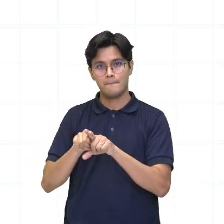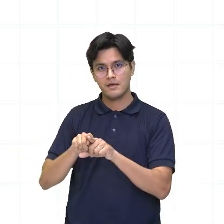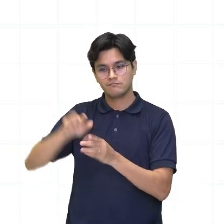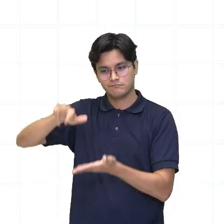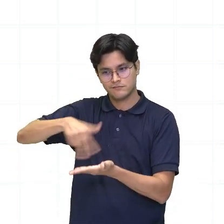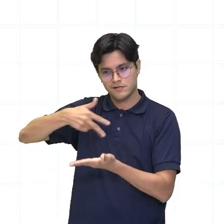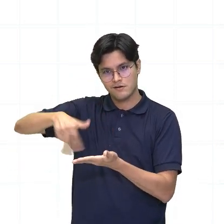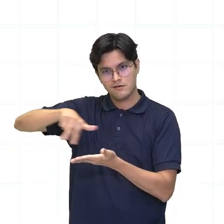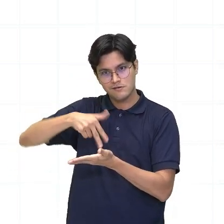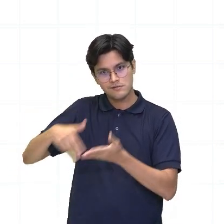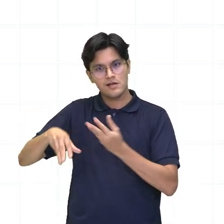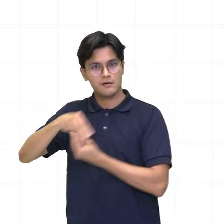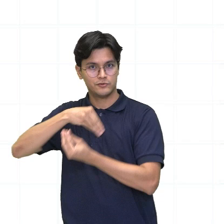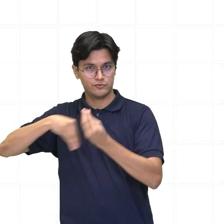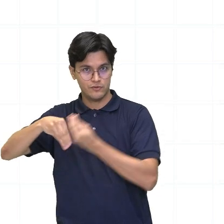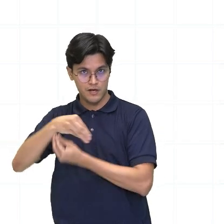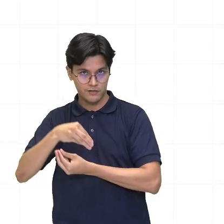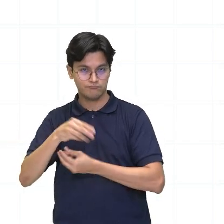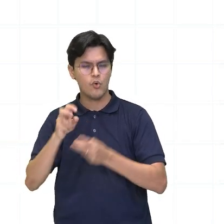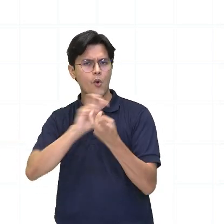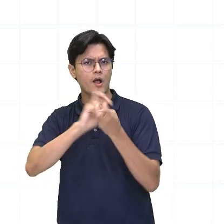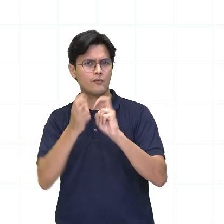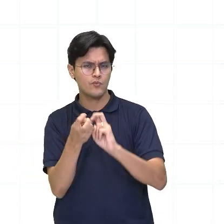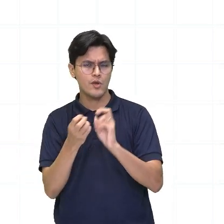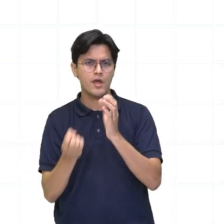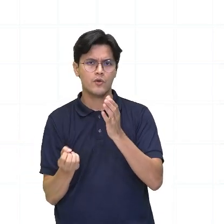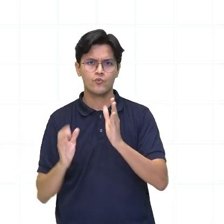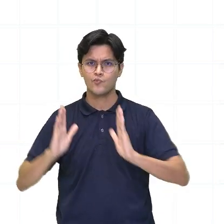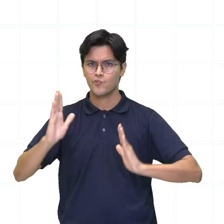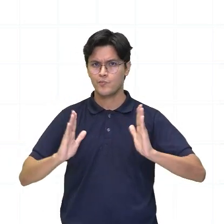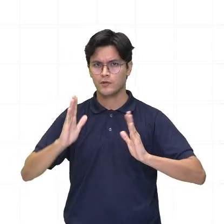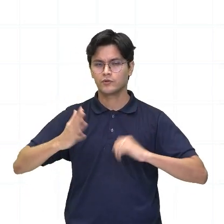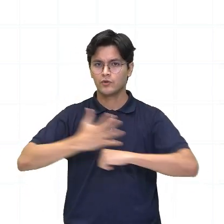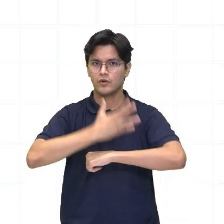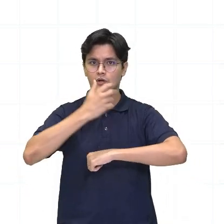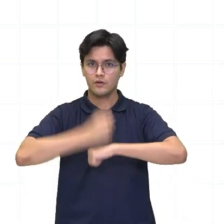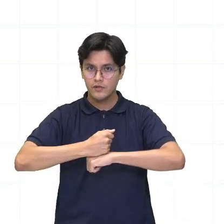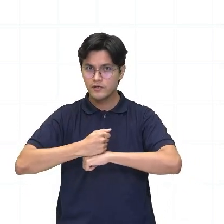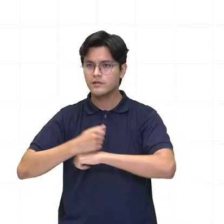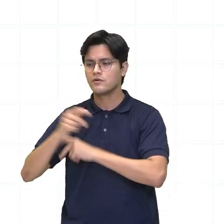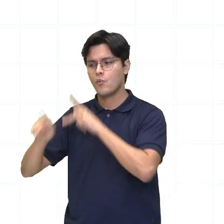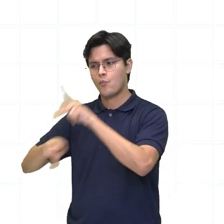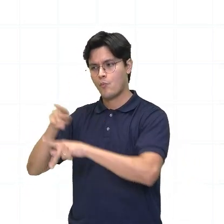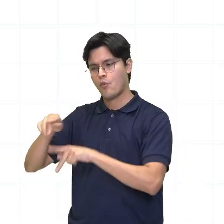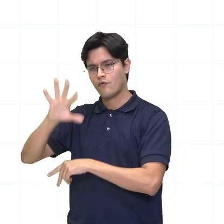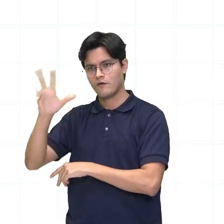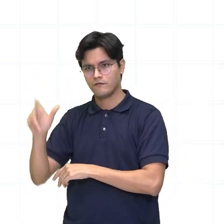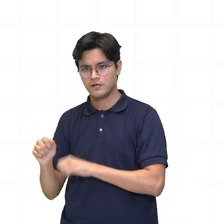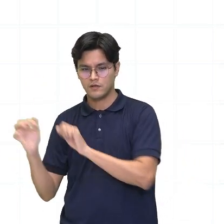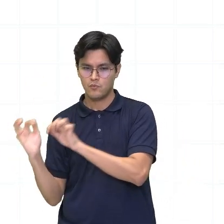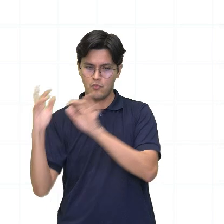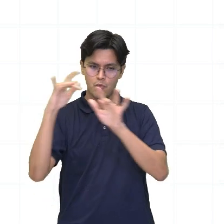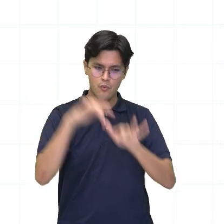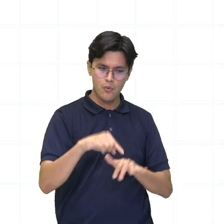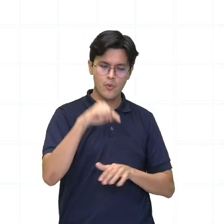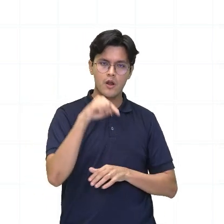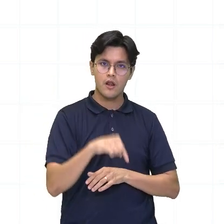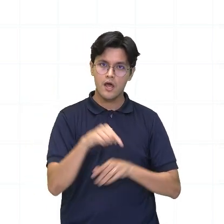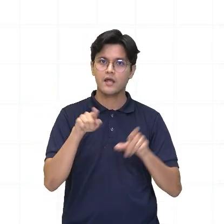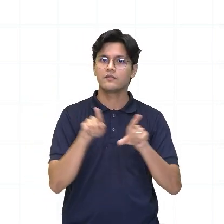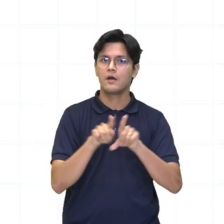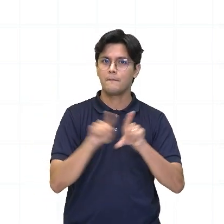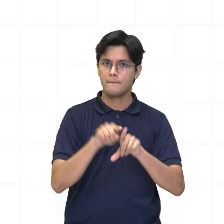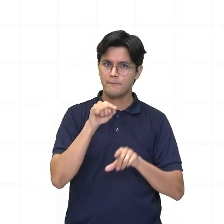da colonização no Brasil, ela foi trazida pelos nossos irmãos africanos. E o que acontecia? Eles